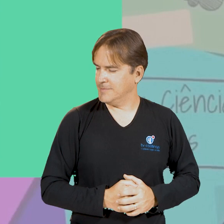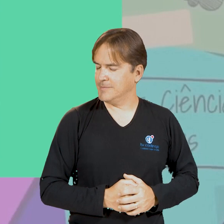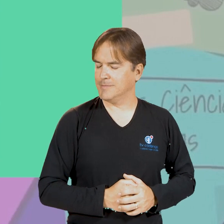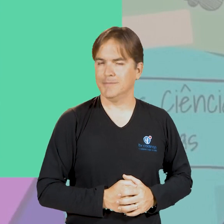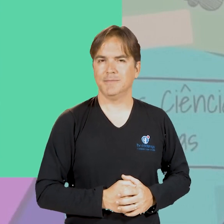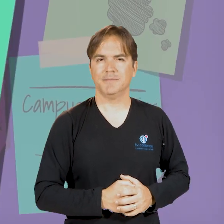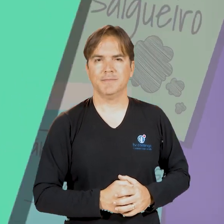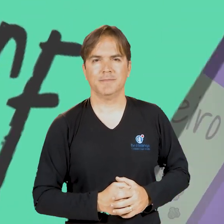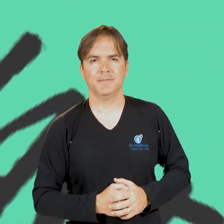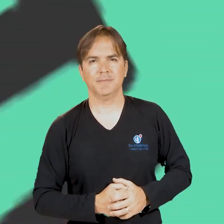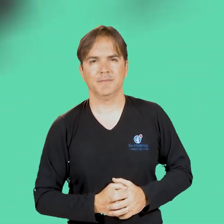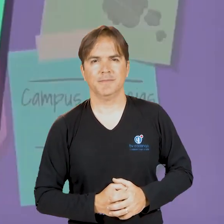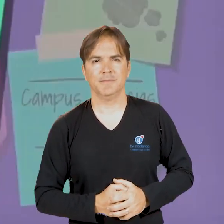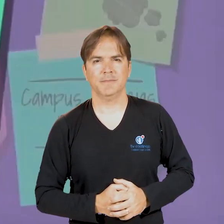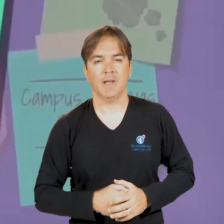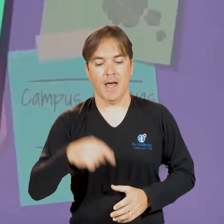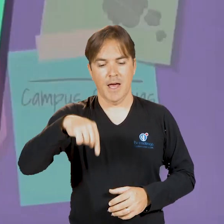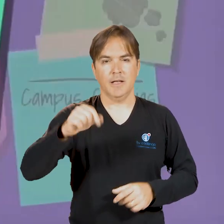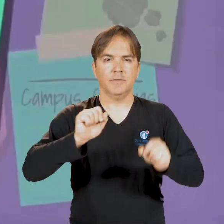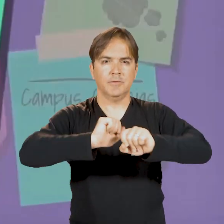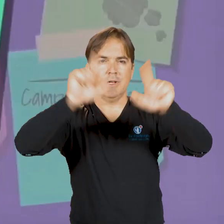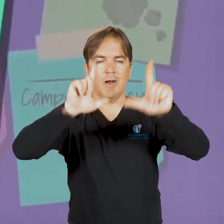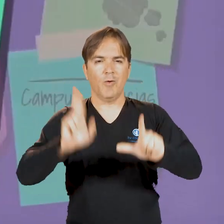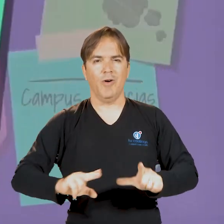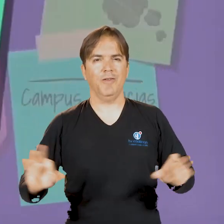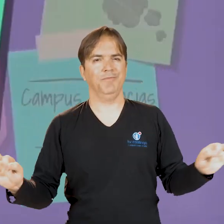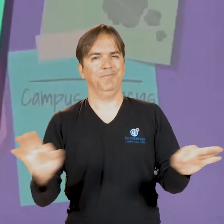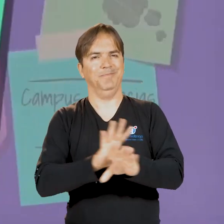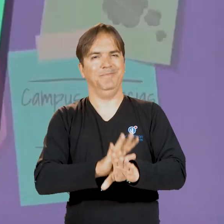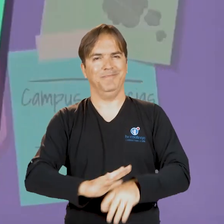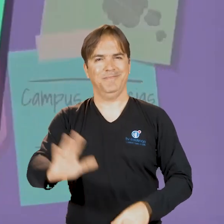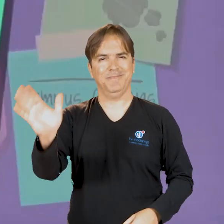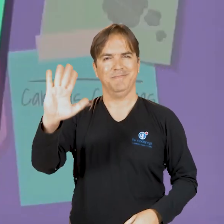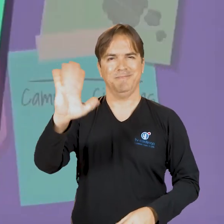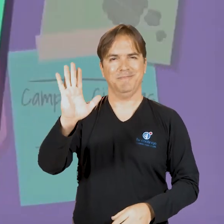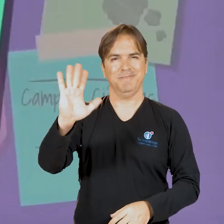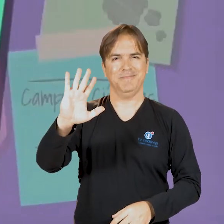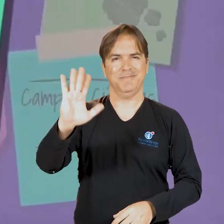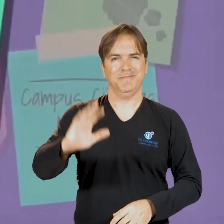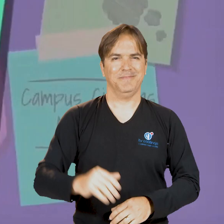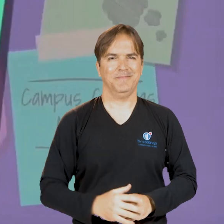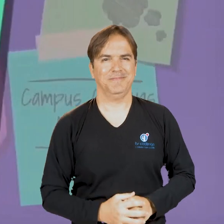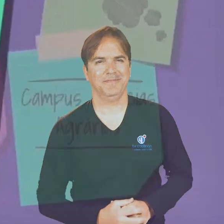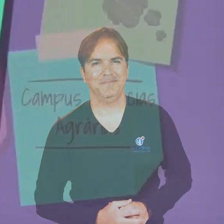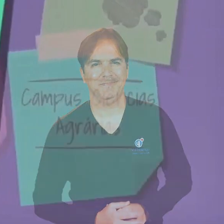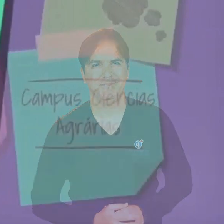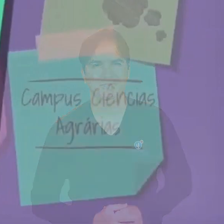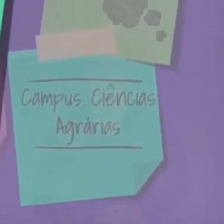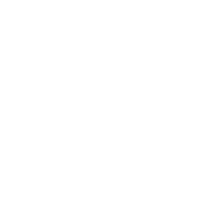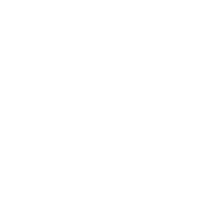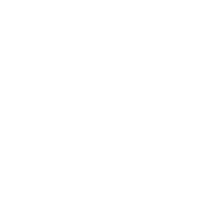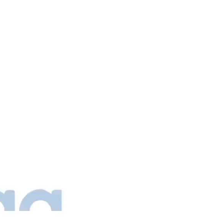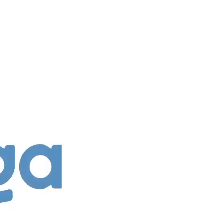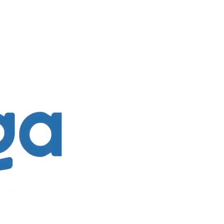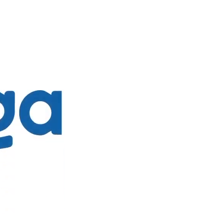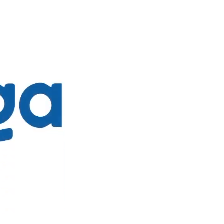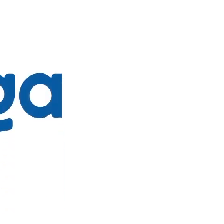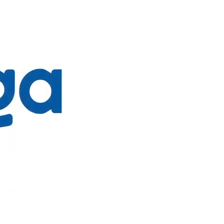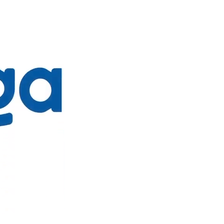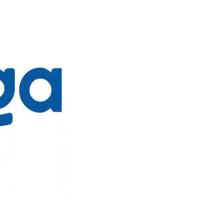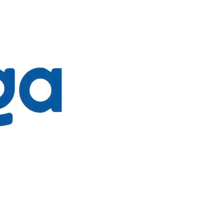instagram@lafac_univasfer essa edição do siliconevasf fica por aqui até a próxima